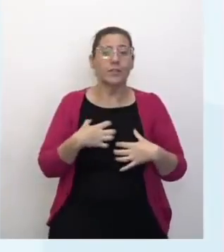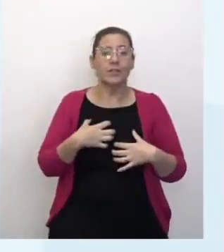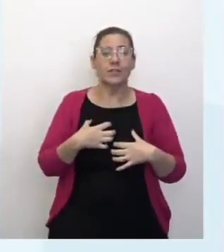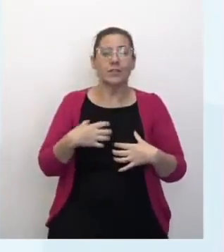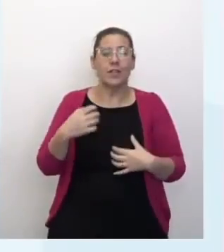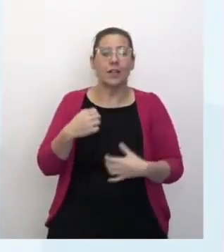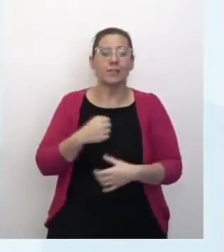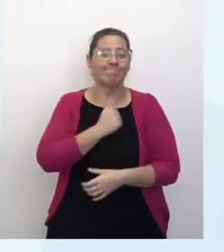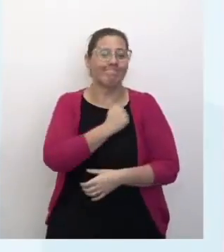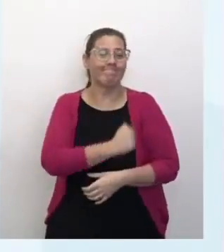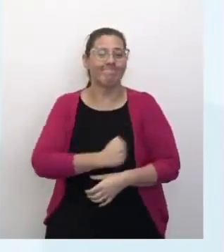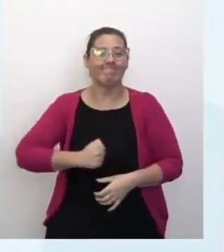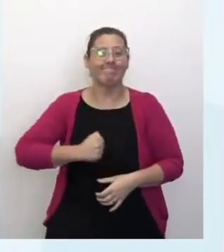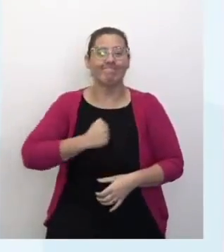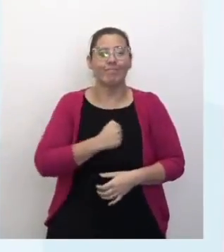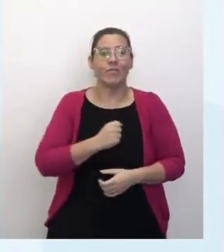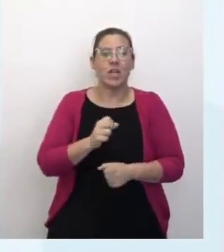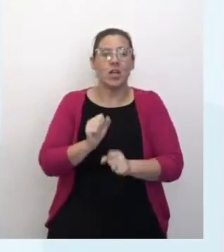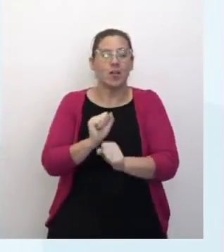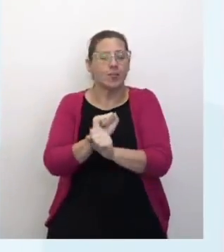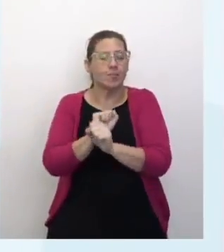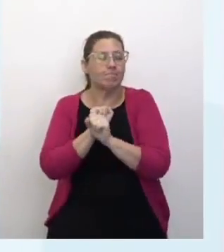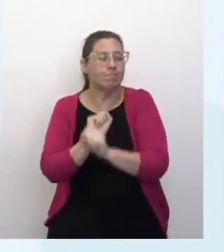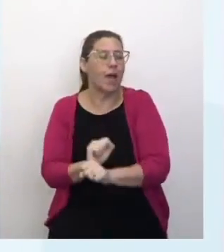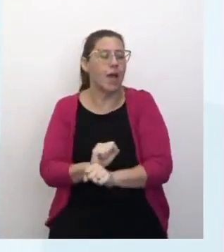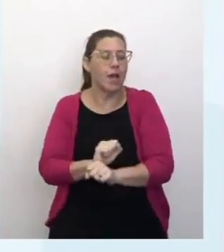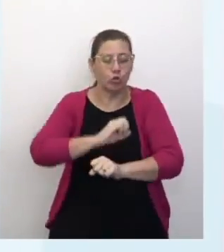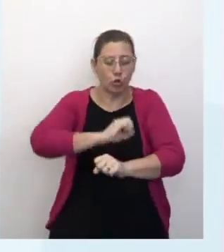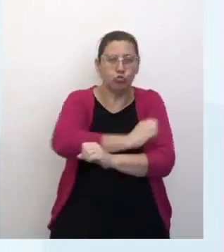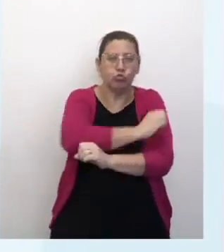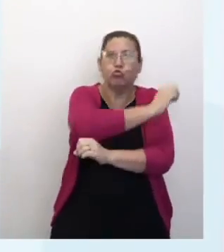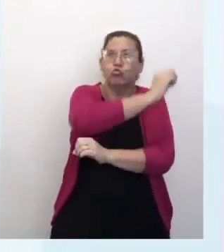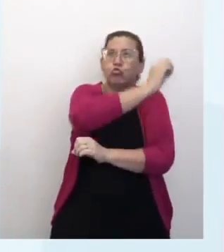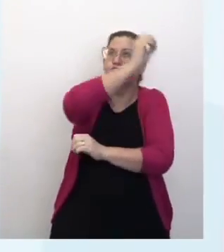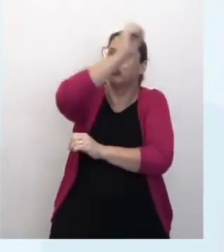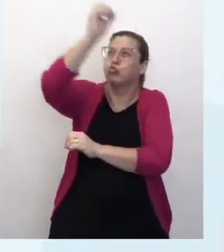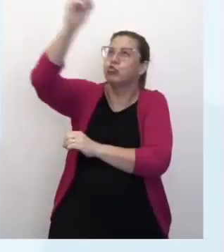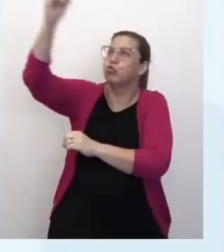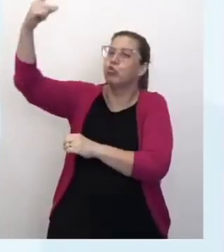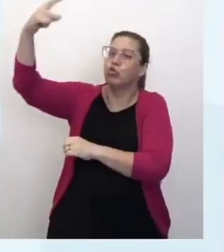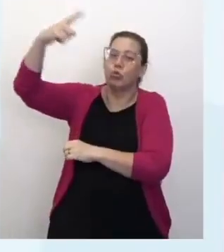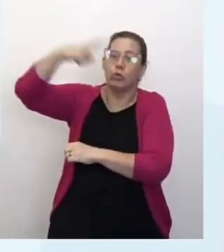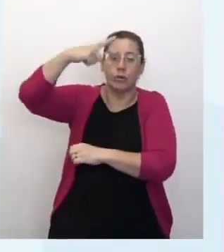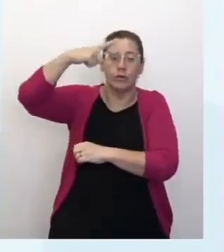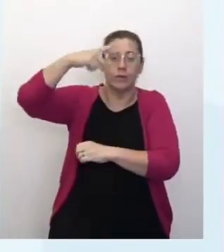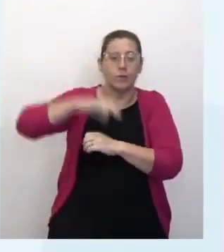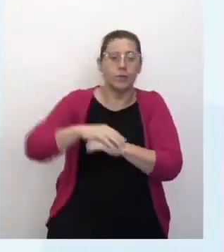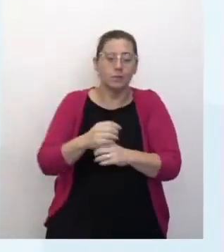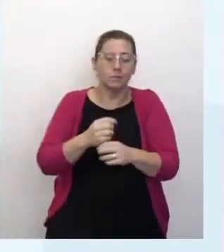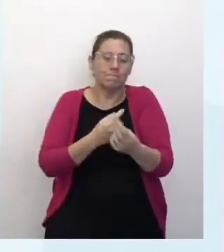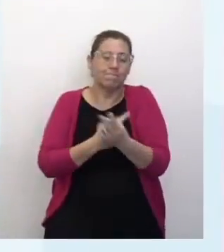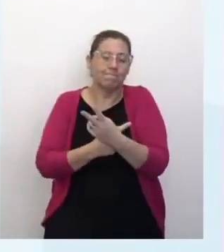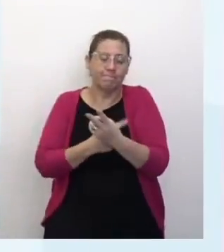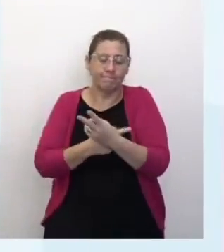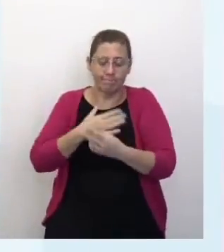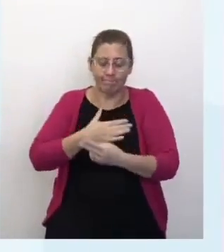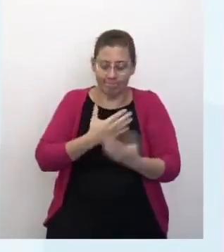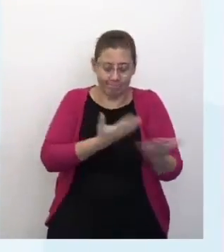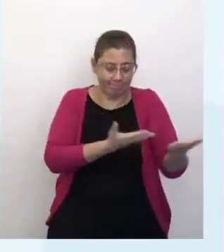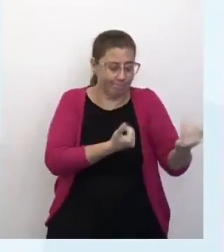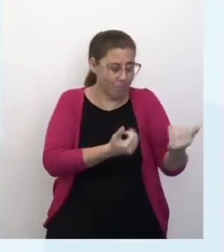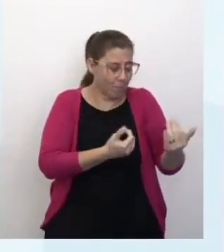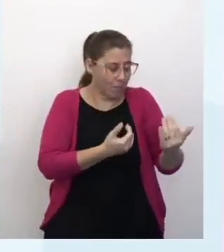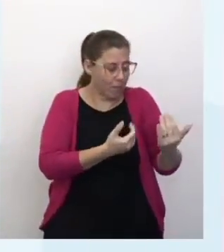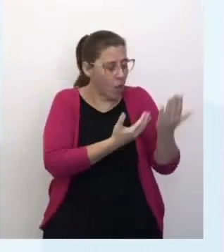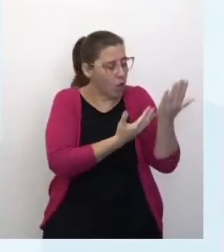aflição e de saudade. Espera até que o dia esplandeça. Aquece-me com a tua mocidade. Sobre o teu colo deixe